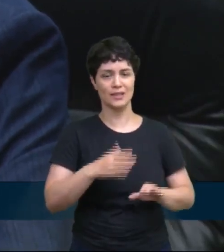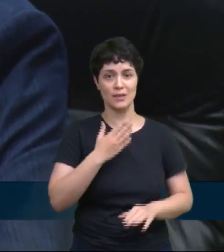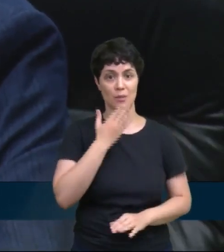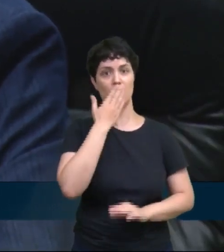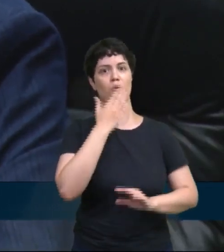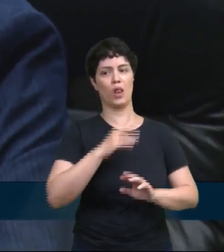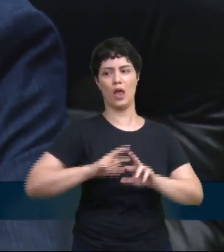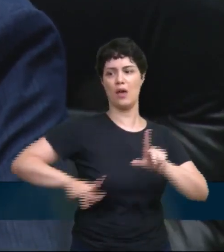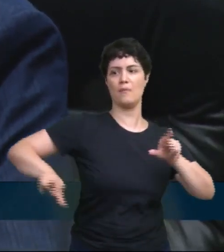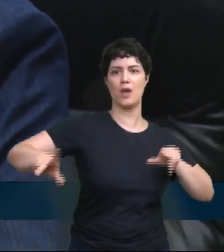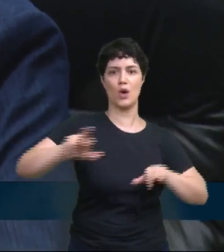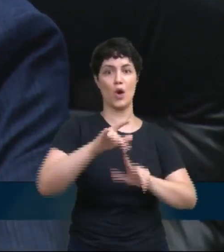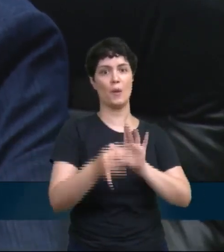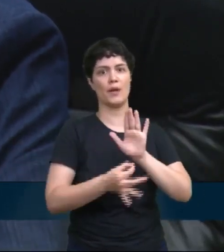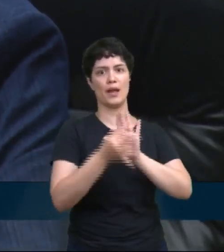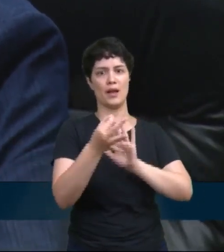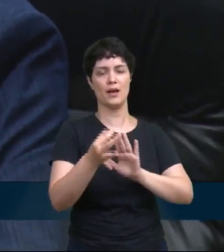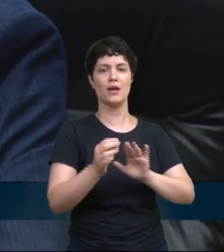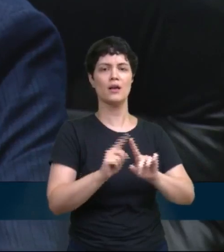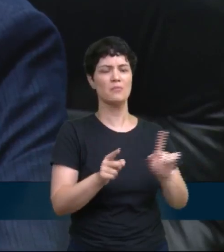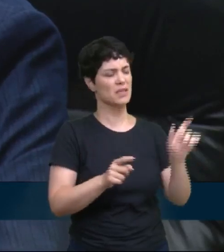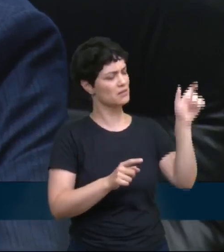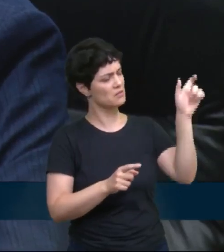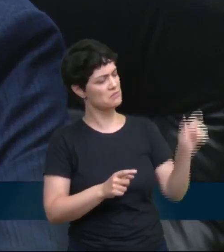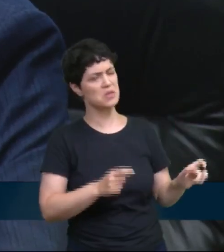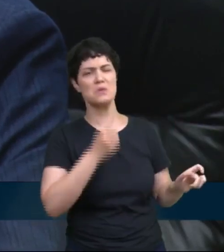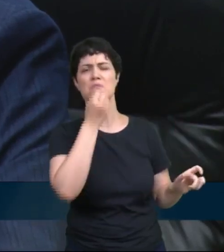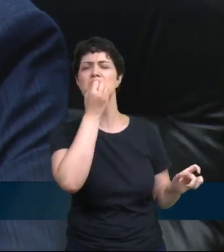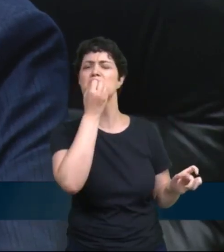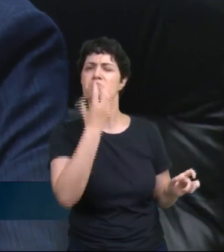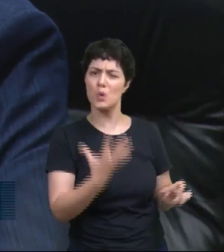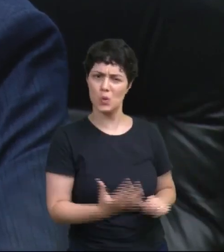polêmico político, mas um homem de bem. Realmente